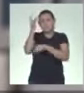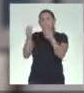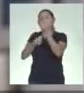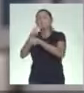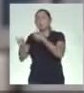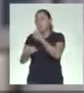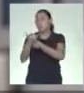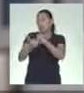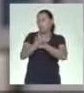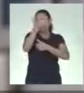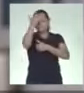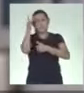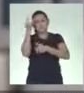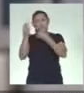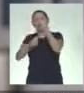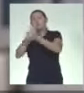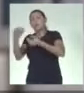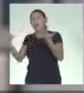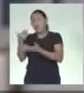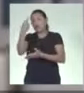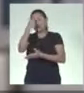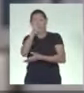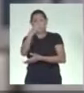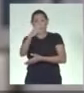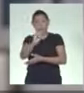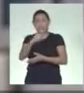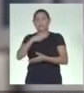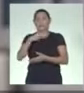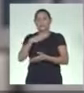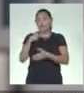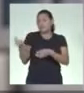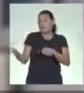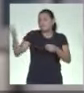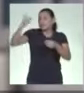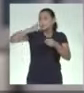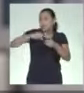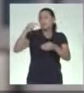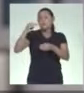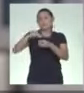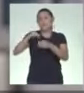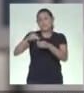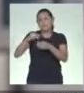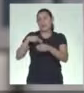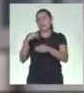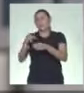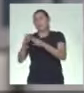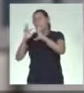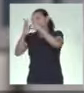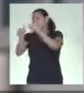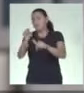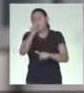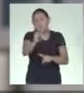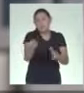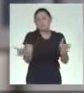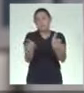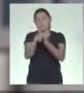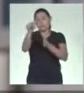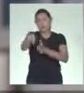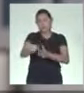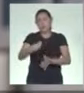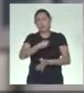Gente, tá fácil de enxergar. Agora, no dia 30, vamos ter a nossa cidade de volta. É Maringá